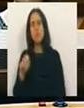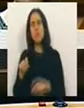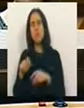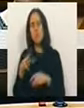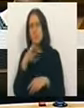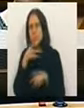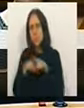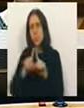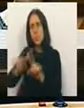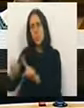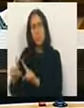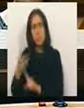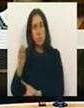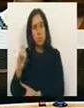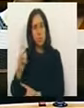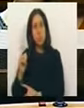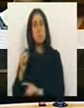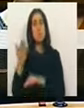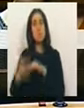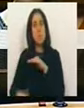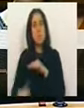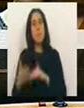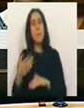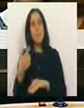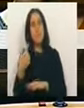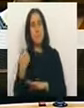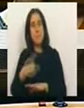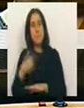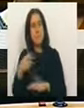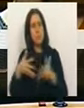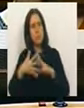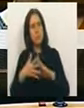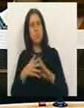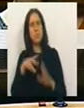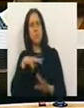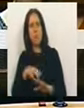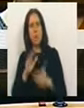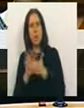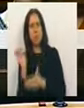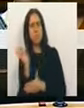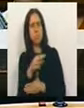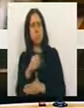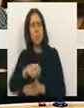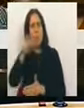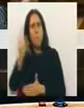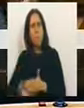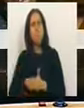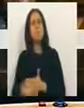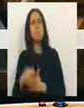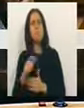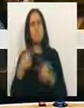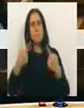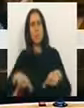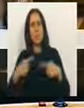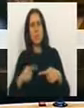repente enviaram uma carta ao presidente da infraestrutura portugal exigir com caráter enviado que as portagens baixar